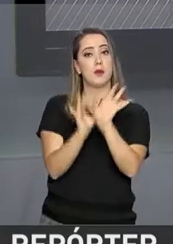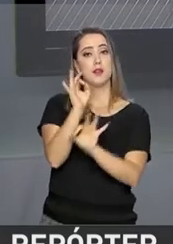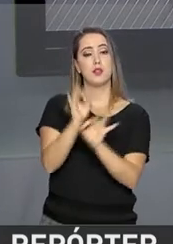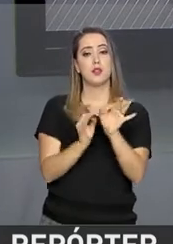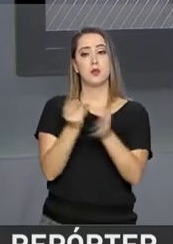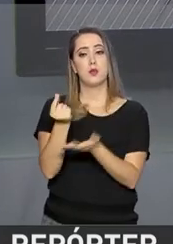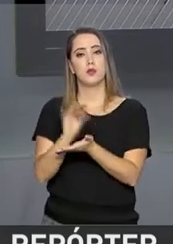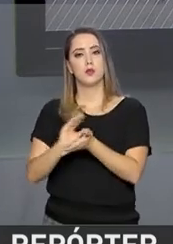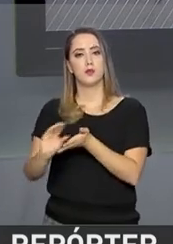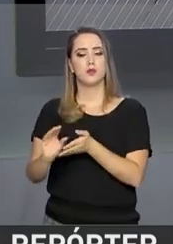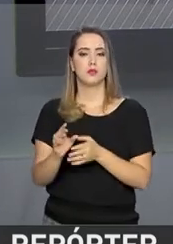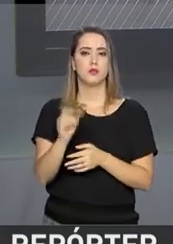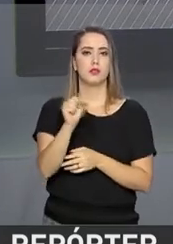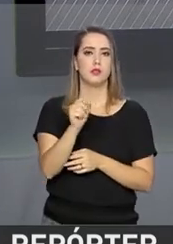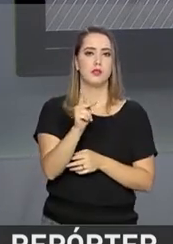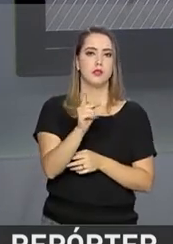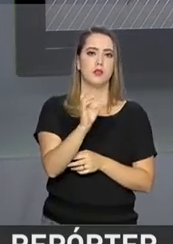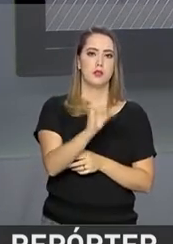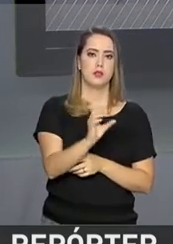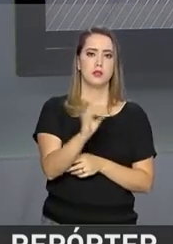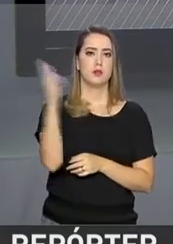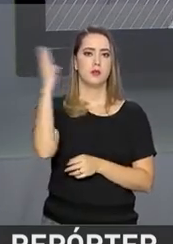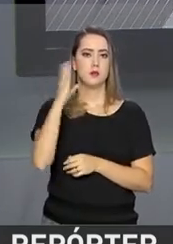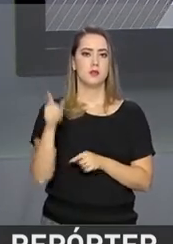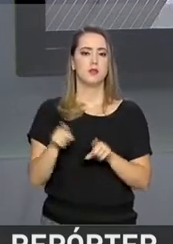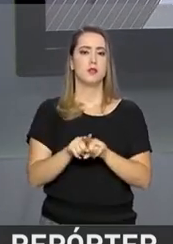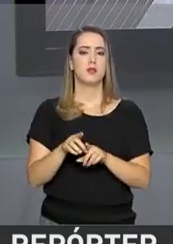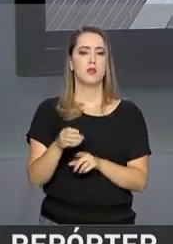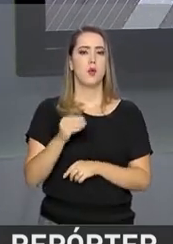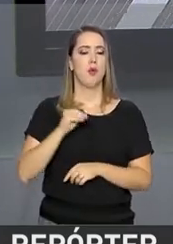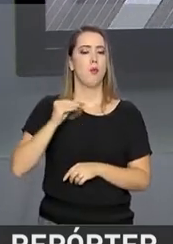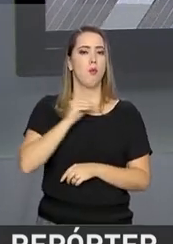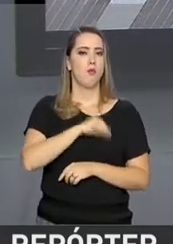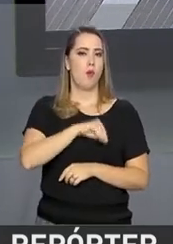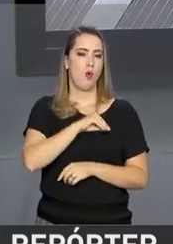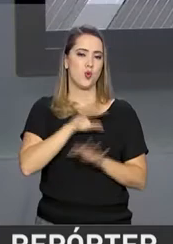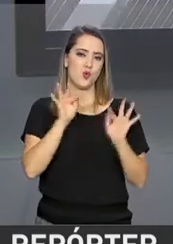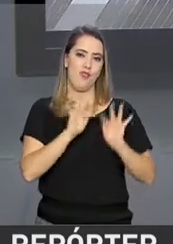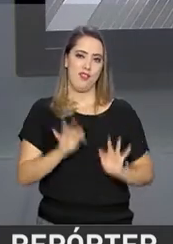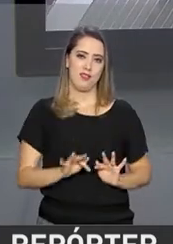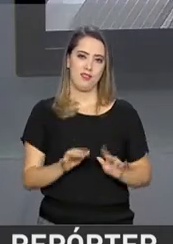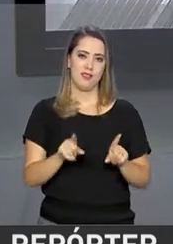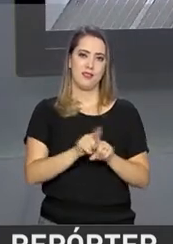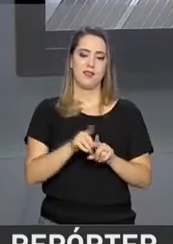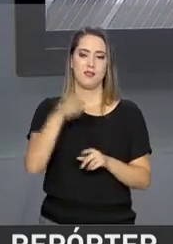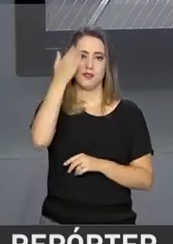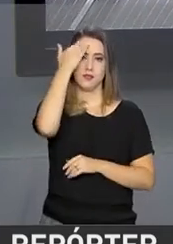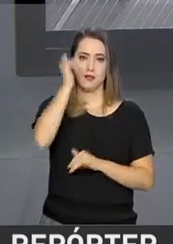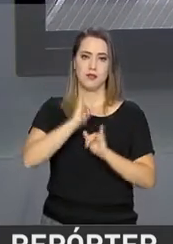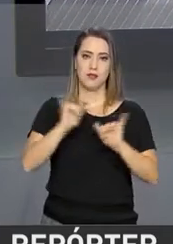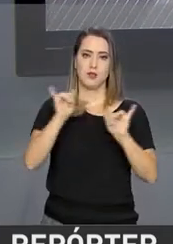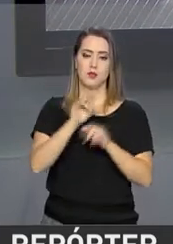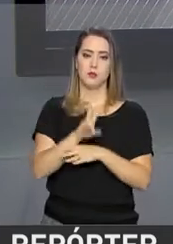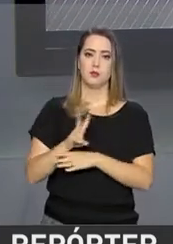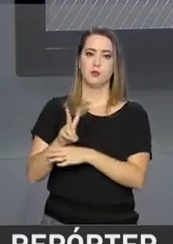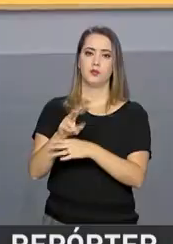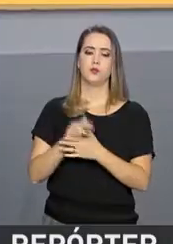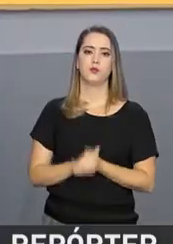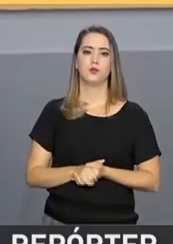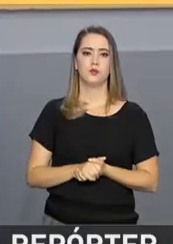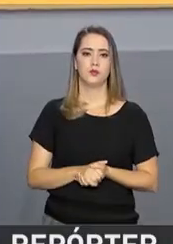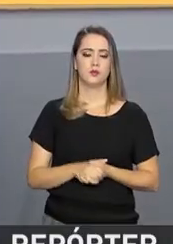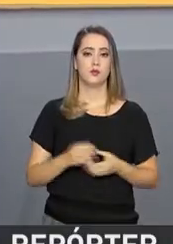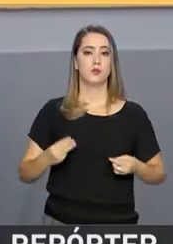investimento eo spc brasil mantém o site bolso feliz que forma os consumidores sobre crédito